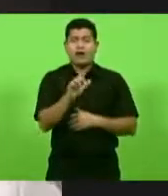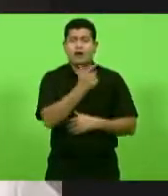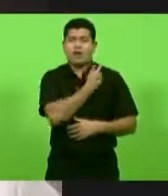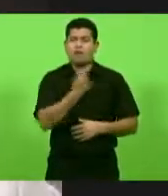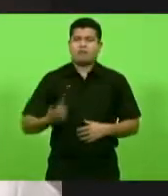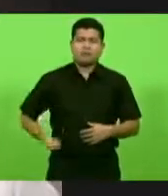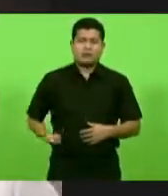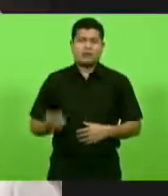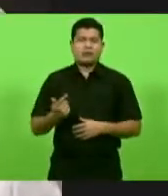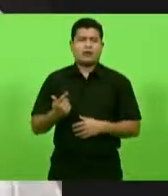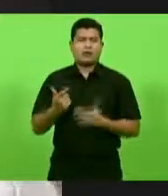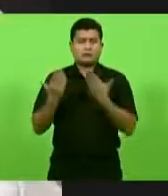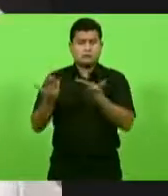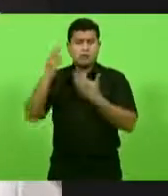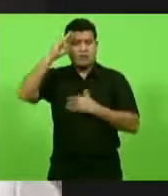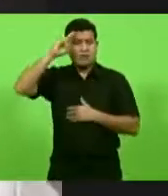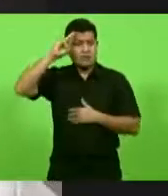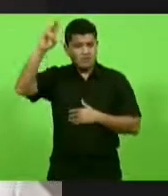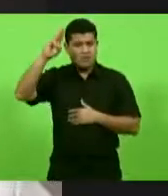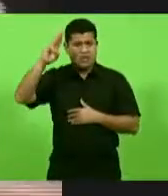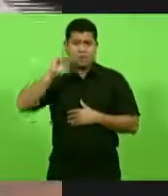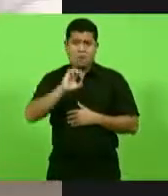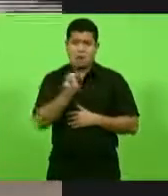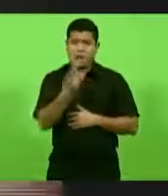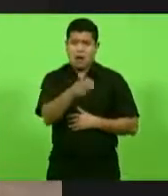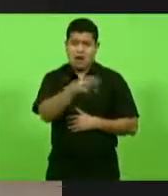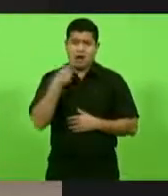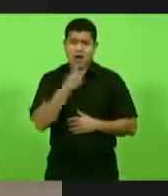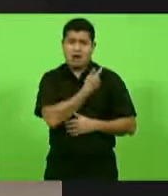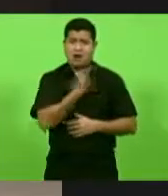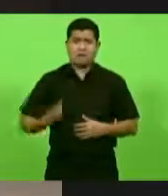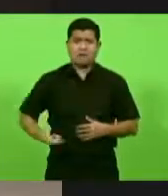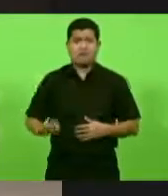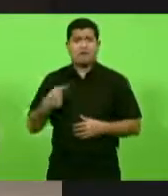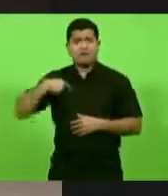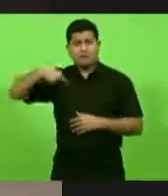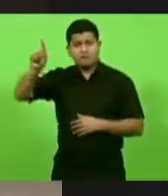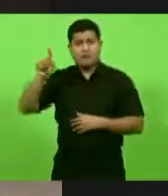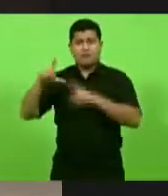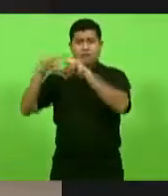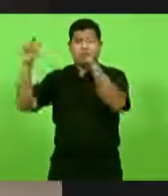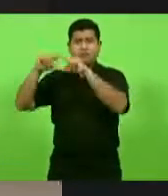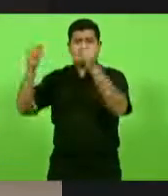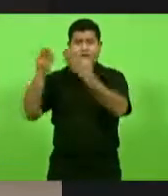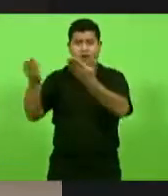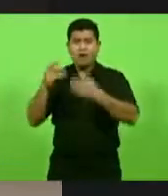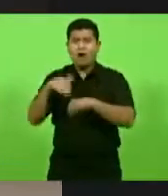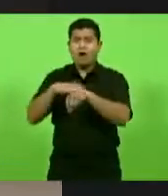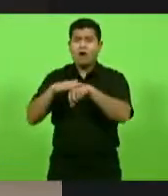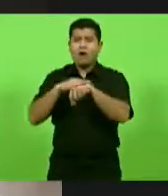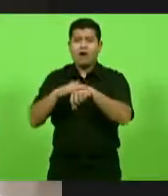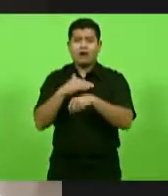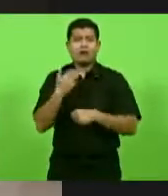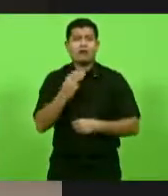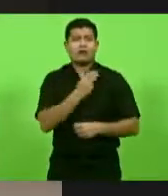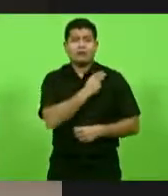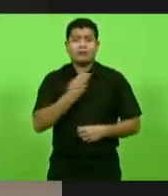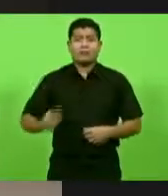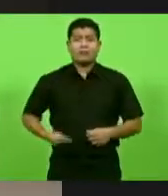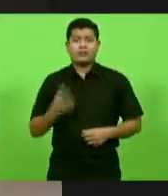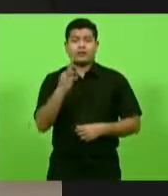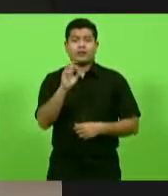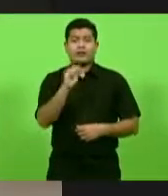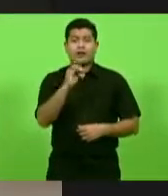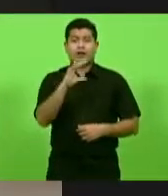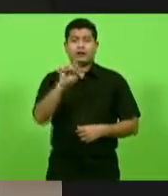governador afastado, Carlos Moisés, esteve em Brasília falando com o ministro Tarcísio de que ia colocar dinheiro estadual numa